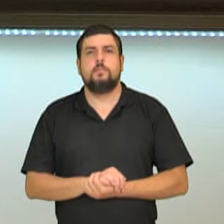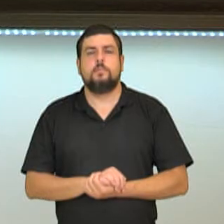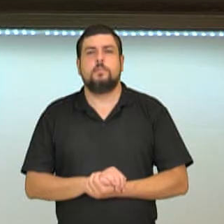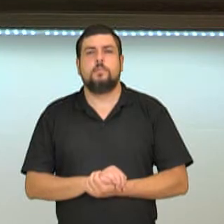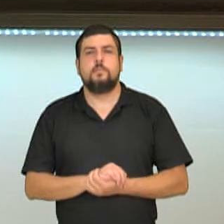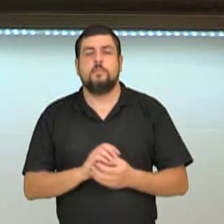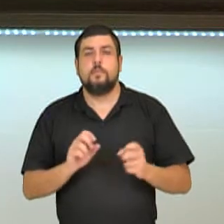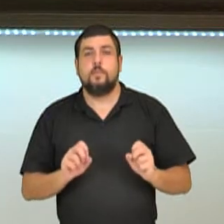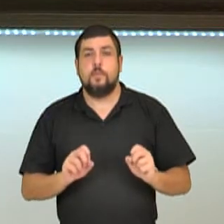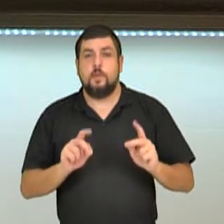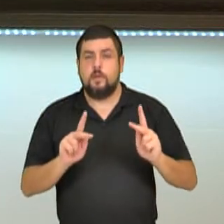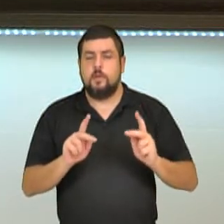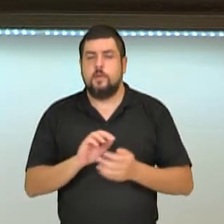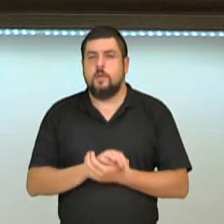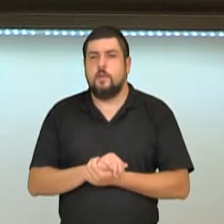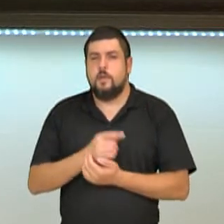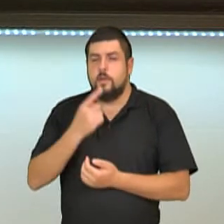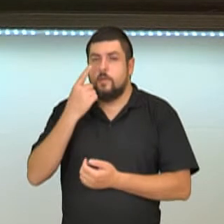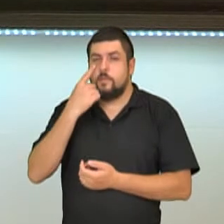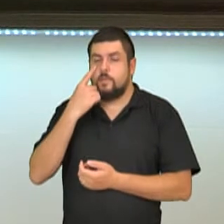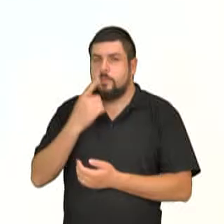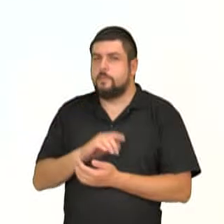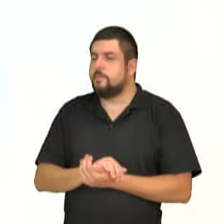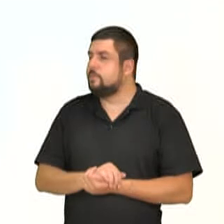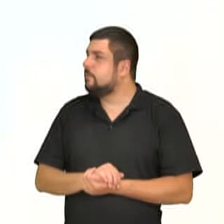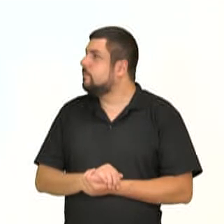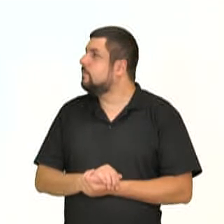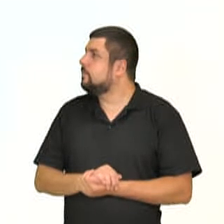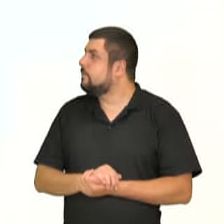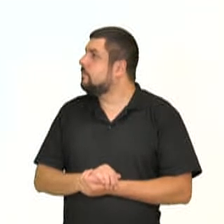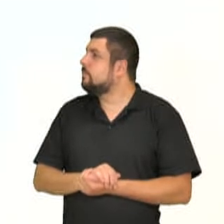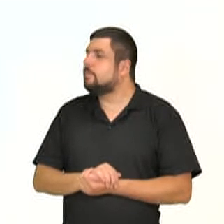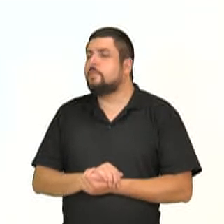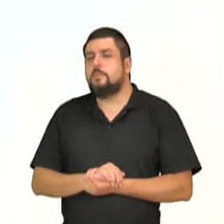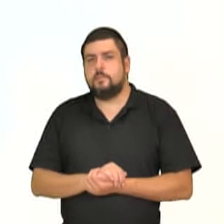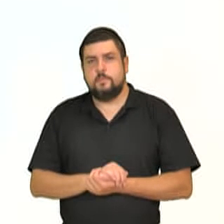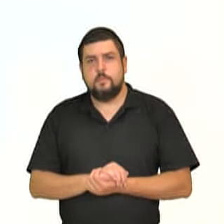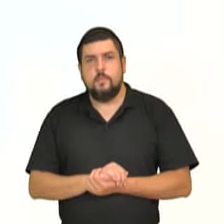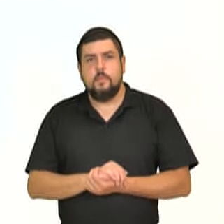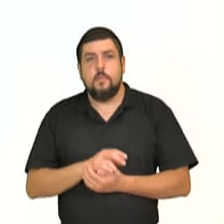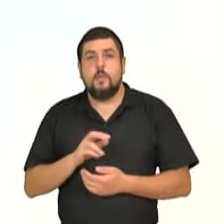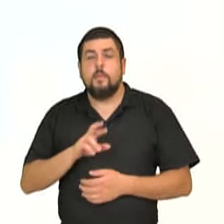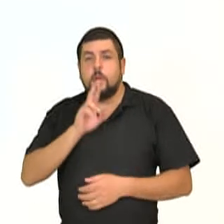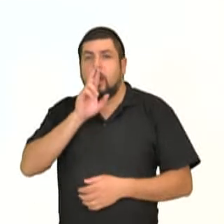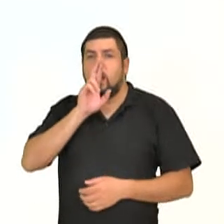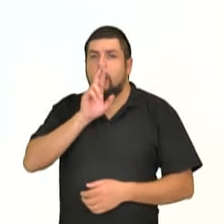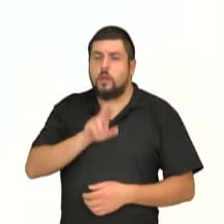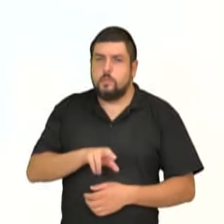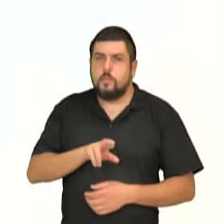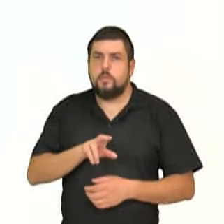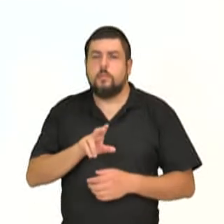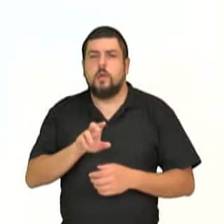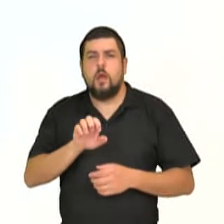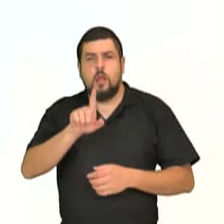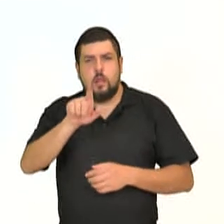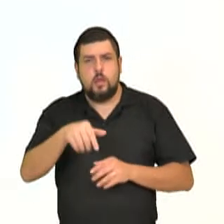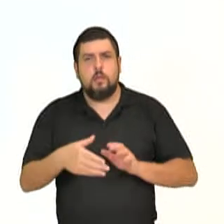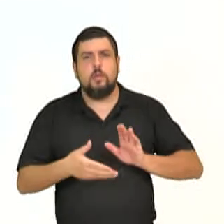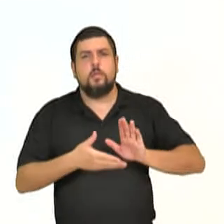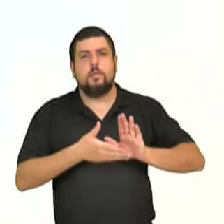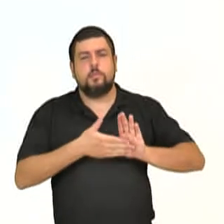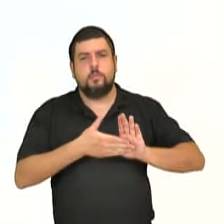Listo, chicos? A ver, entonces, como se quedou? Então, coloquei aqui, resposta possível, é uma sugestão,